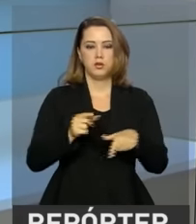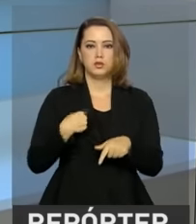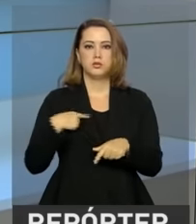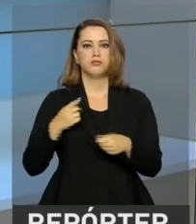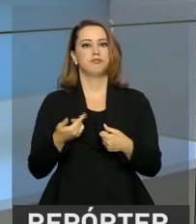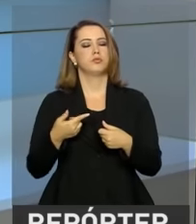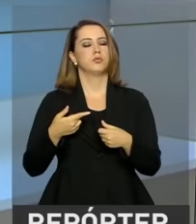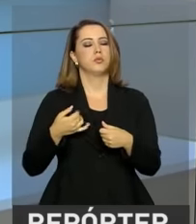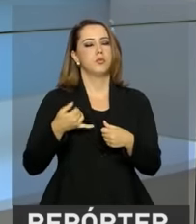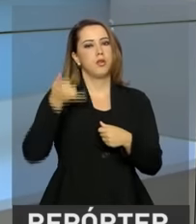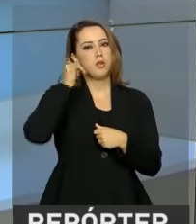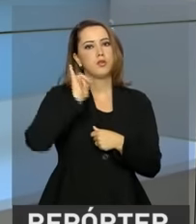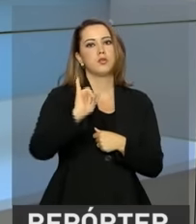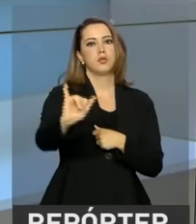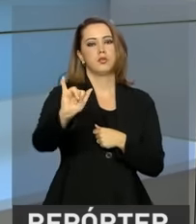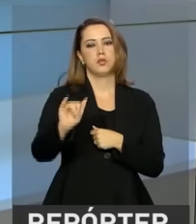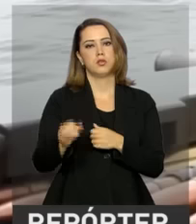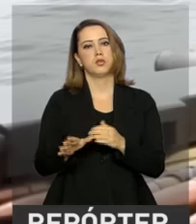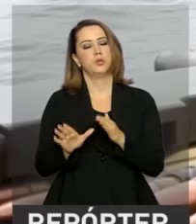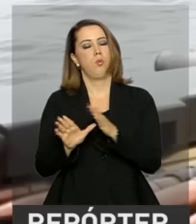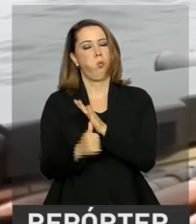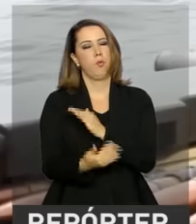o crime na região de